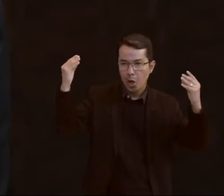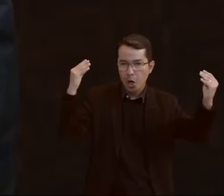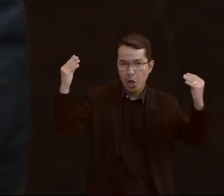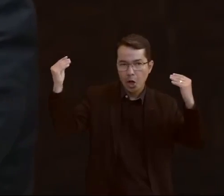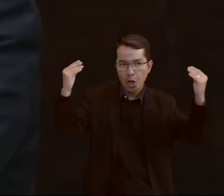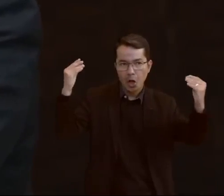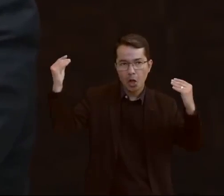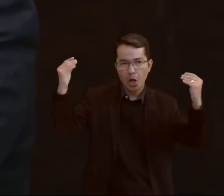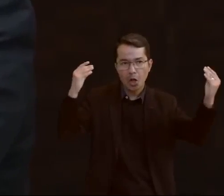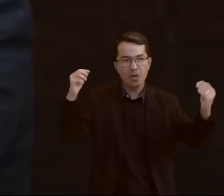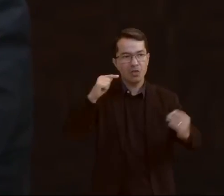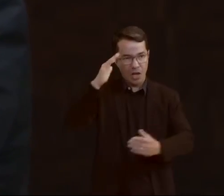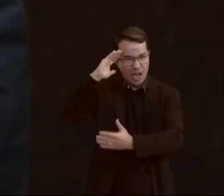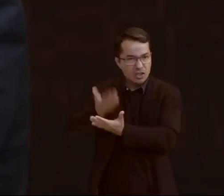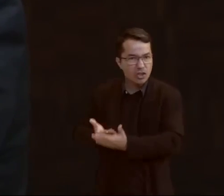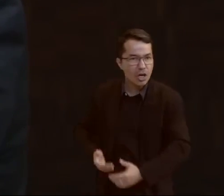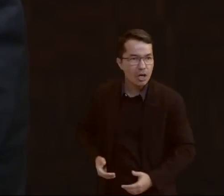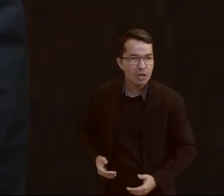uma